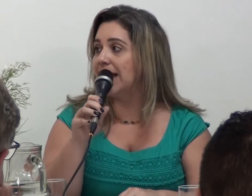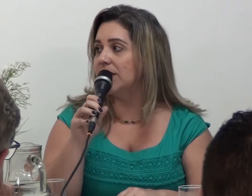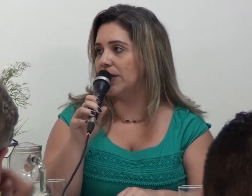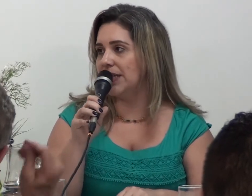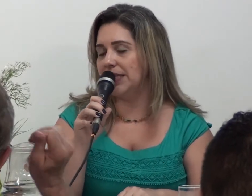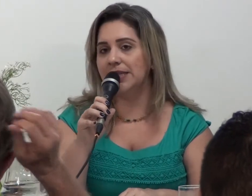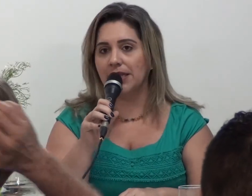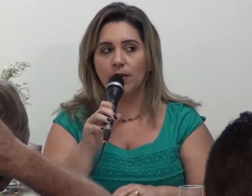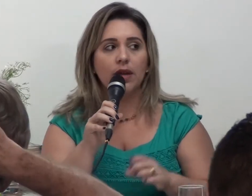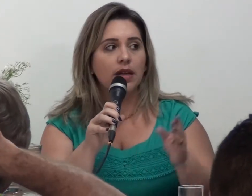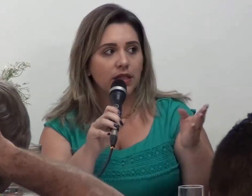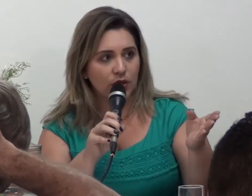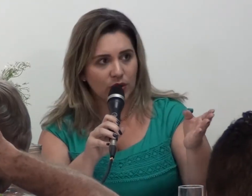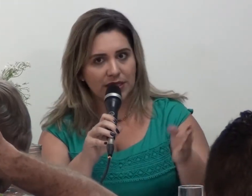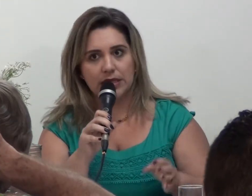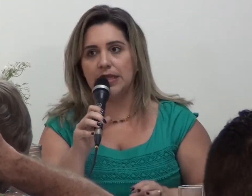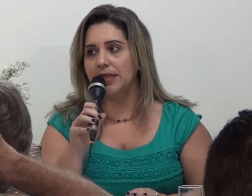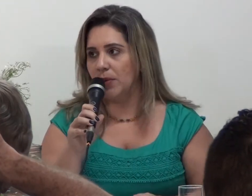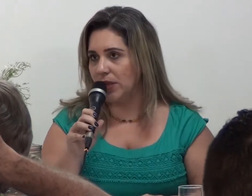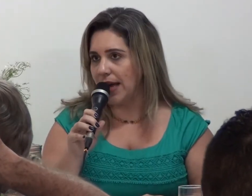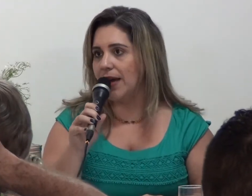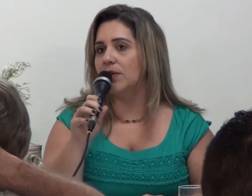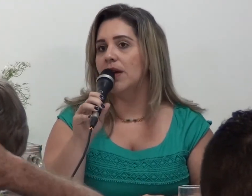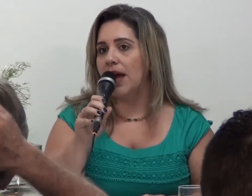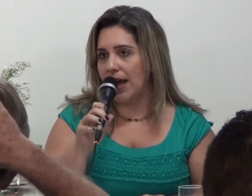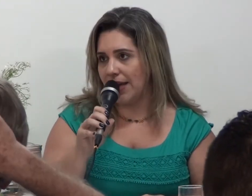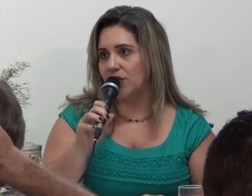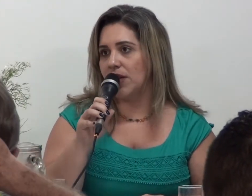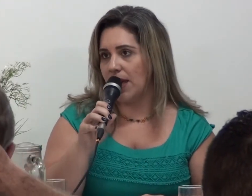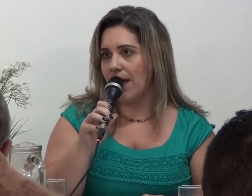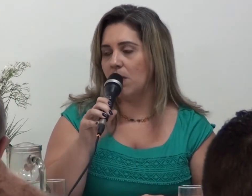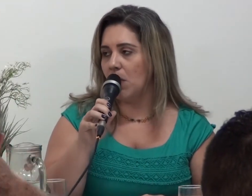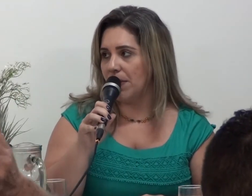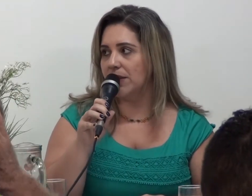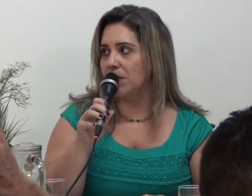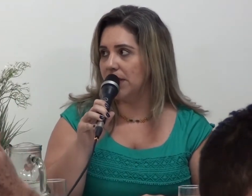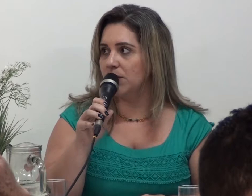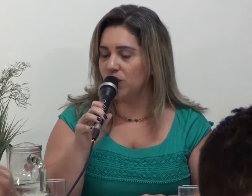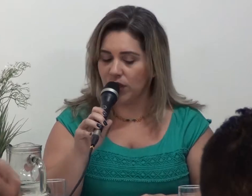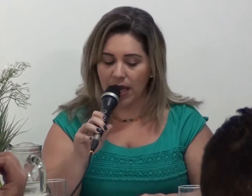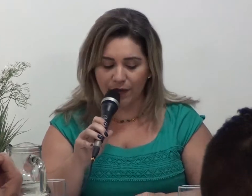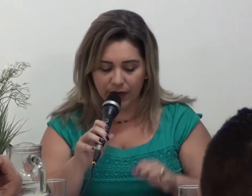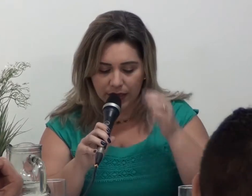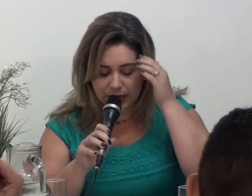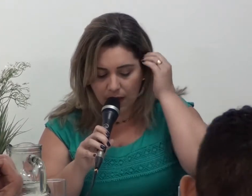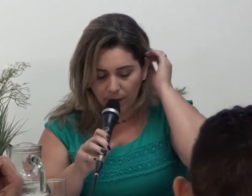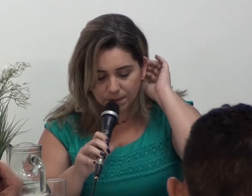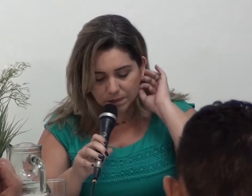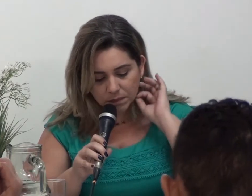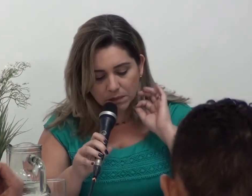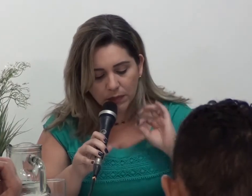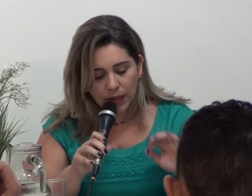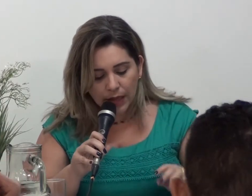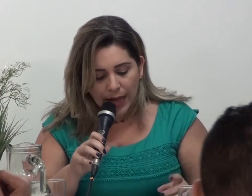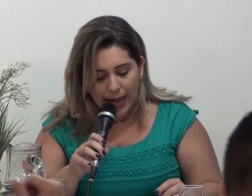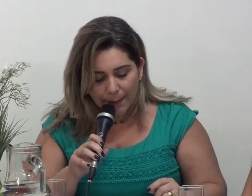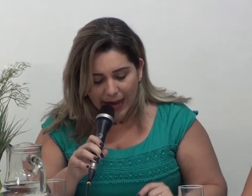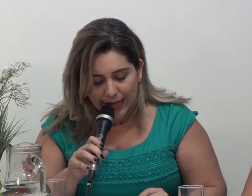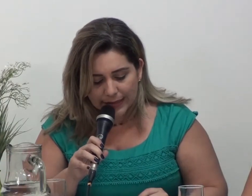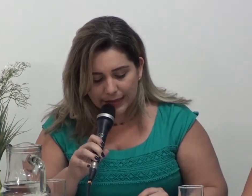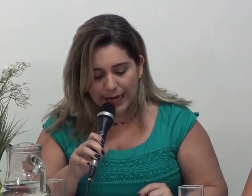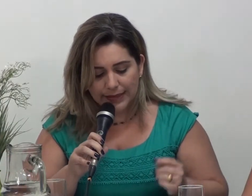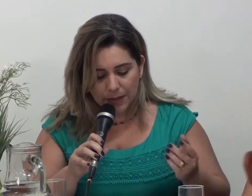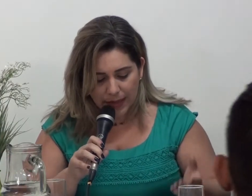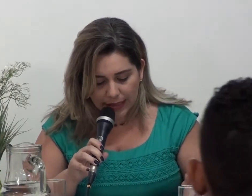Essa desnaturalização que todas as três abordaram, acho que é um momento mesmo de reflexão.